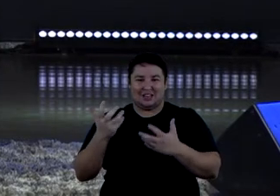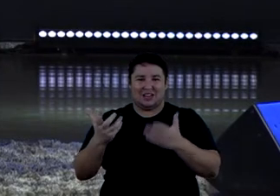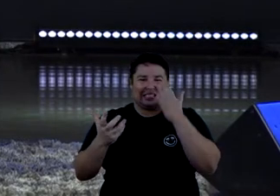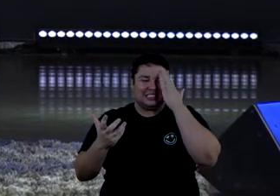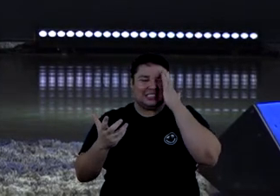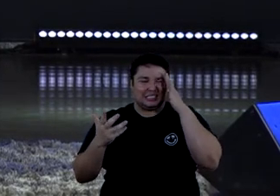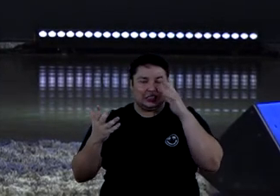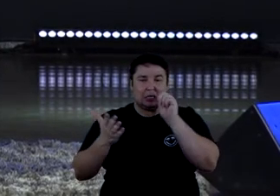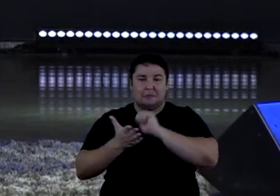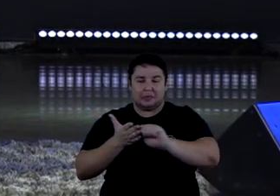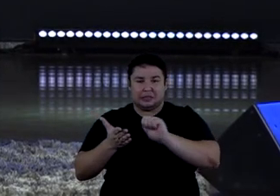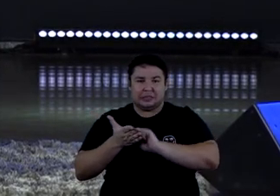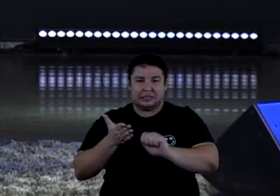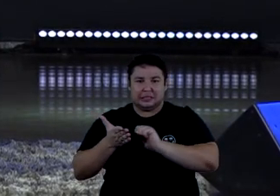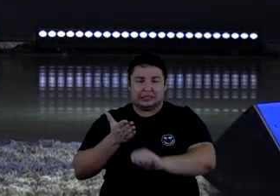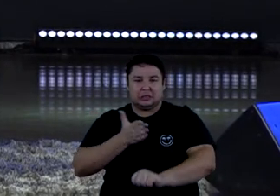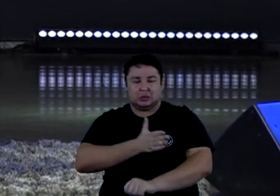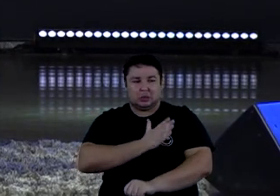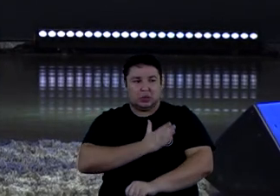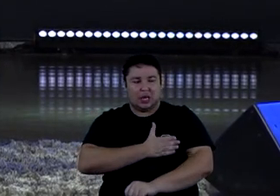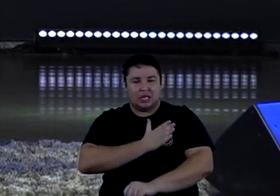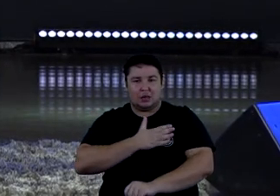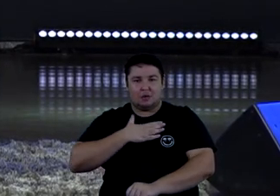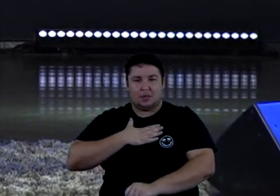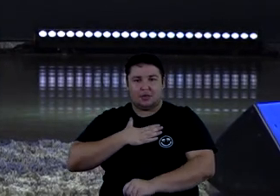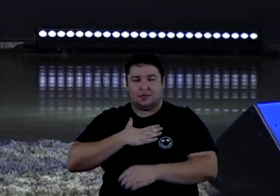esteja escrito no meu coração.